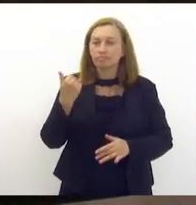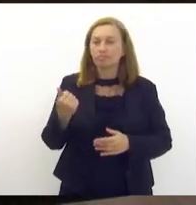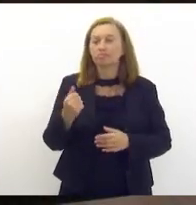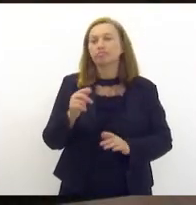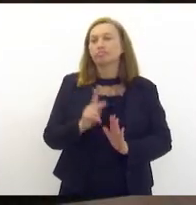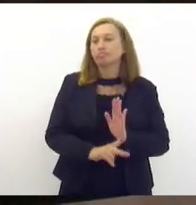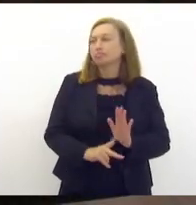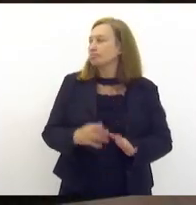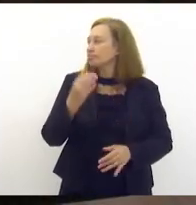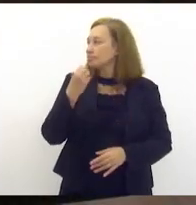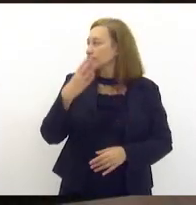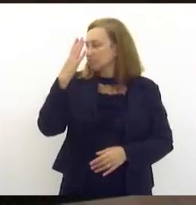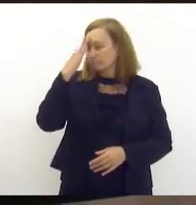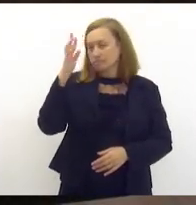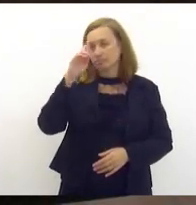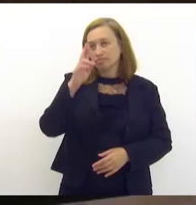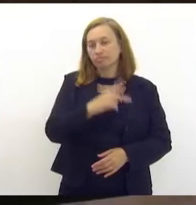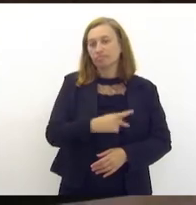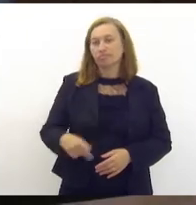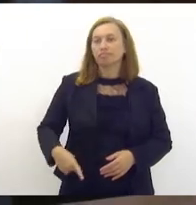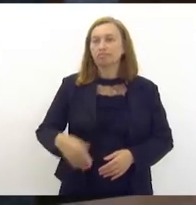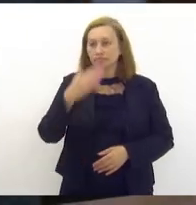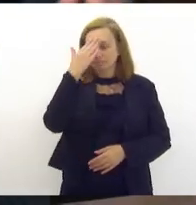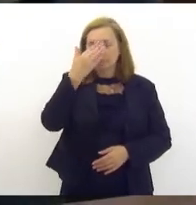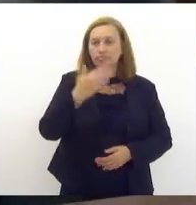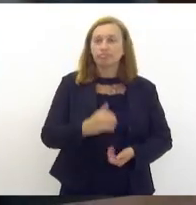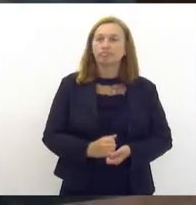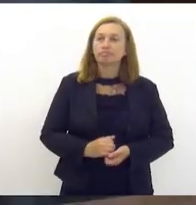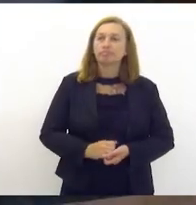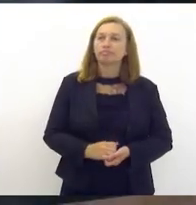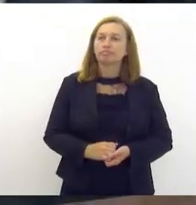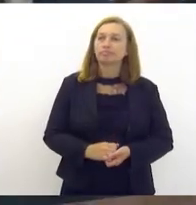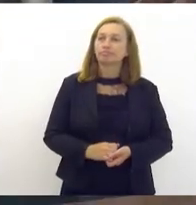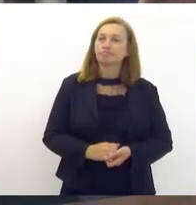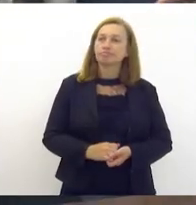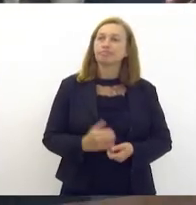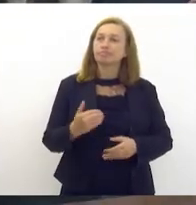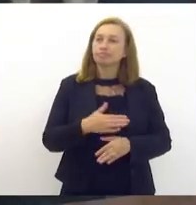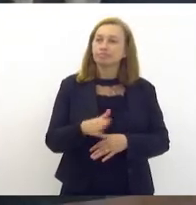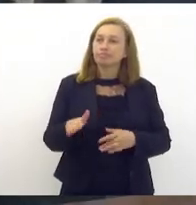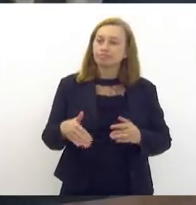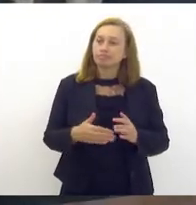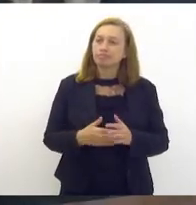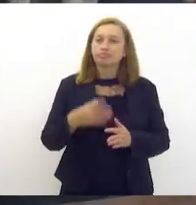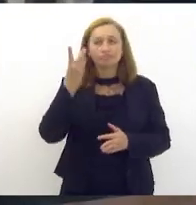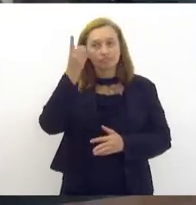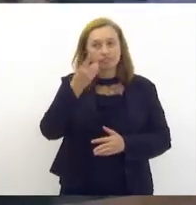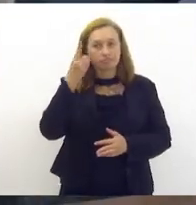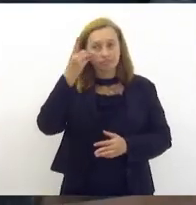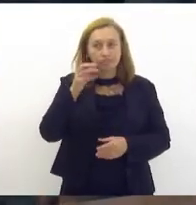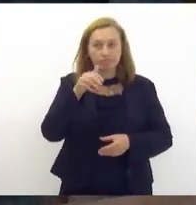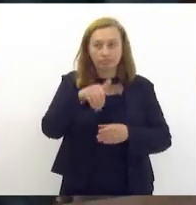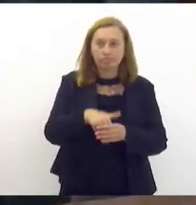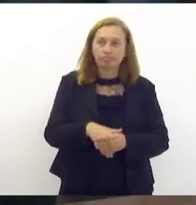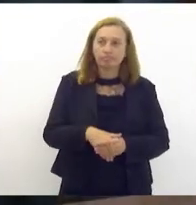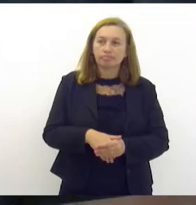projeto. Tá bom, presidente? Muito obrigado aí, obrigado a todos os deputados que